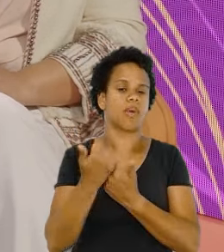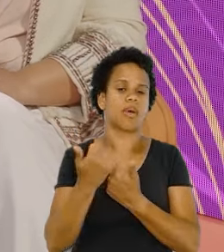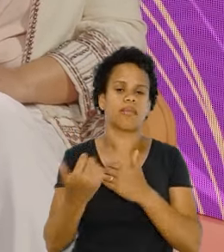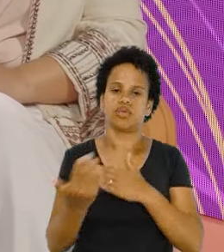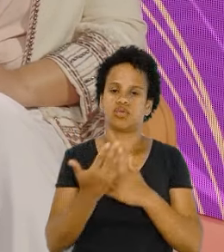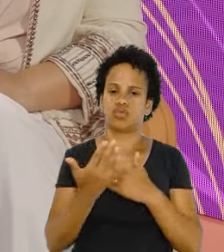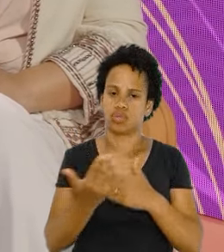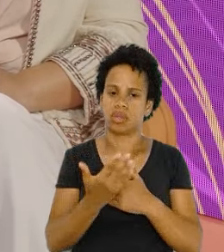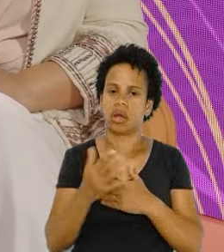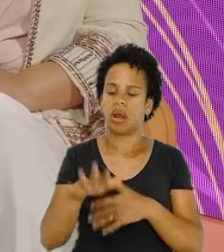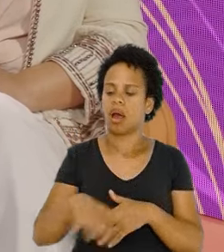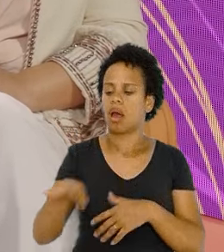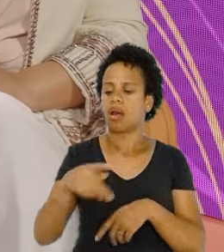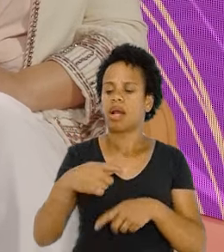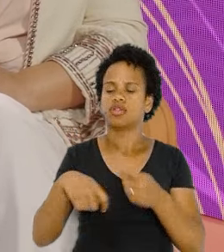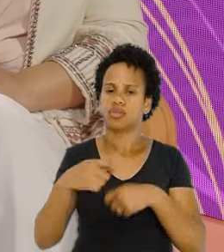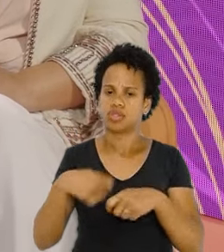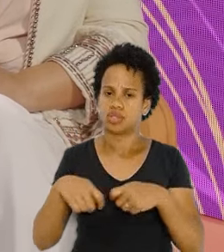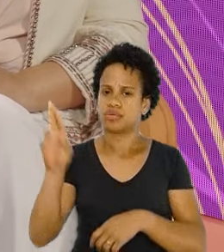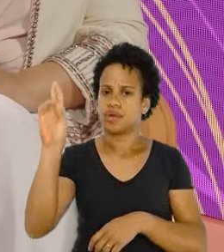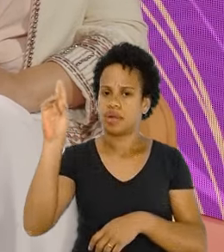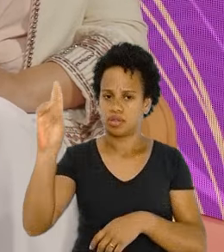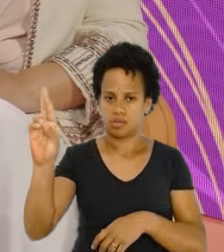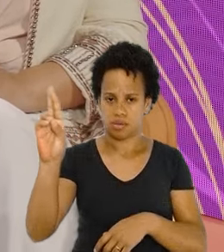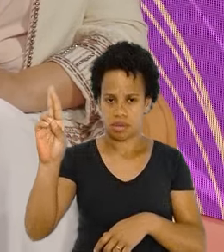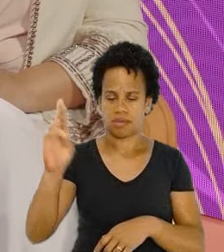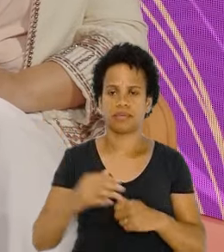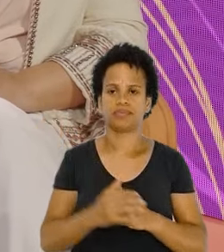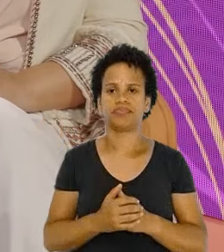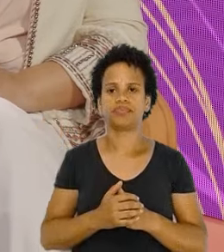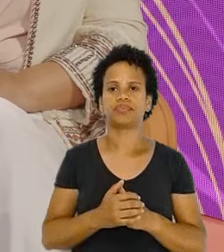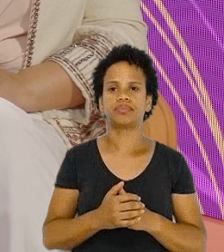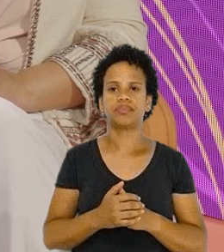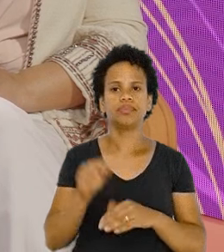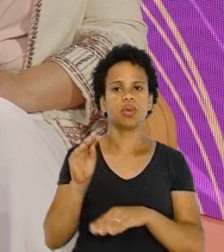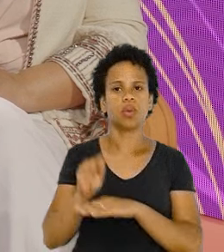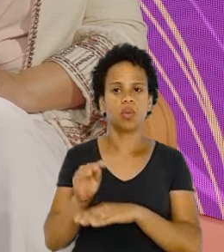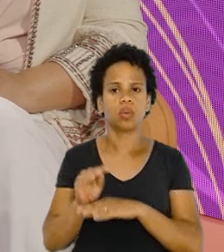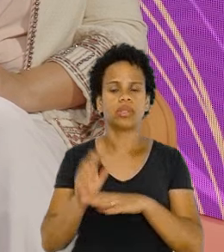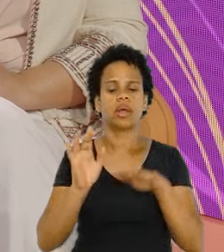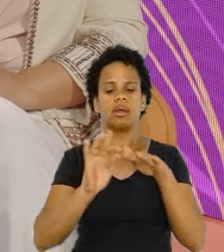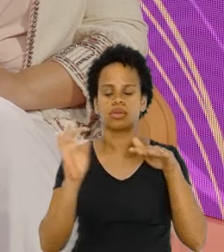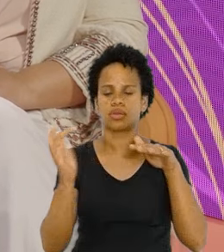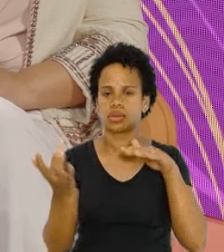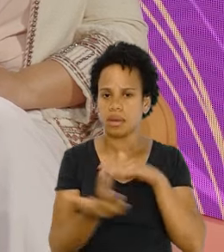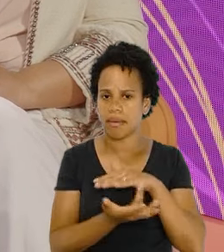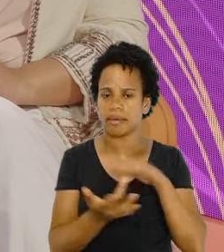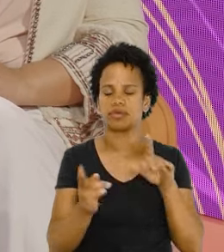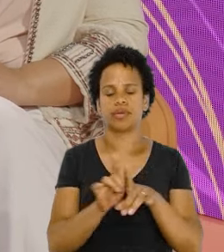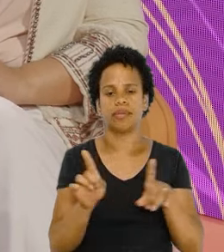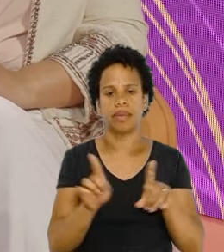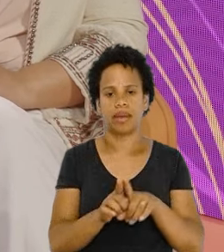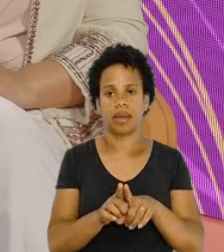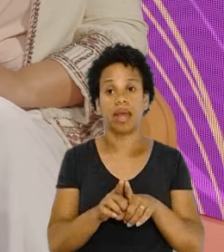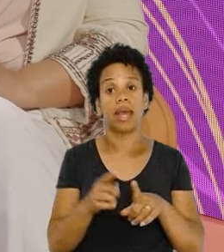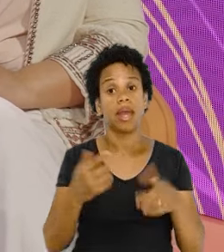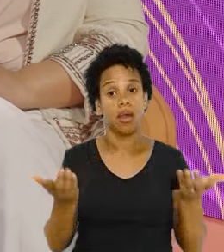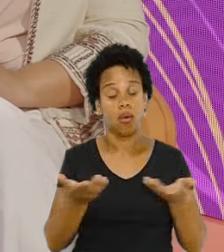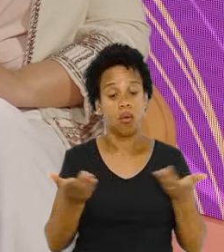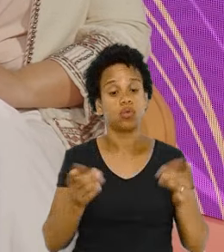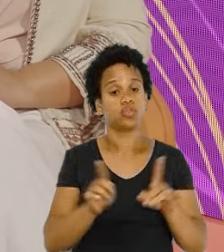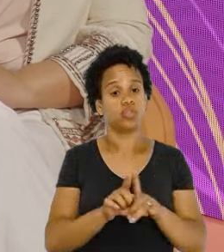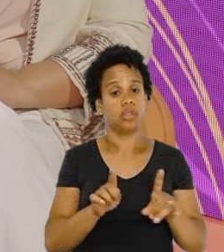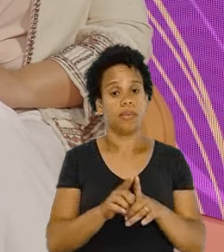ela ela cuida da parte administrativa tá ela cuida da parte de redes sociais e hoje eu tenho